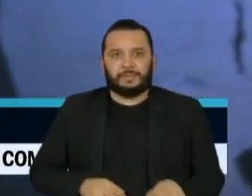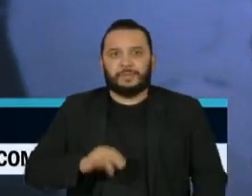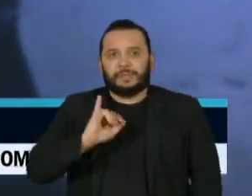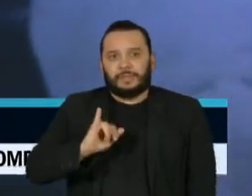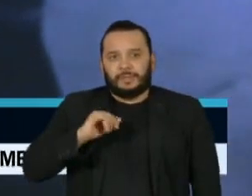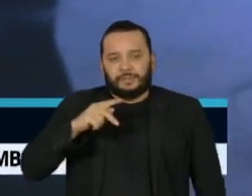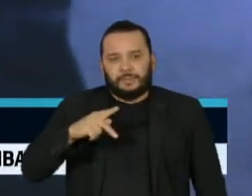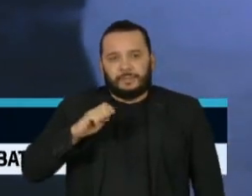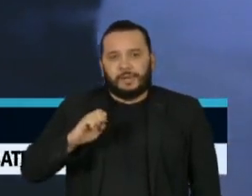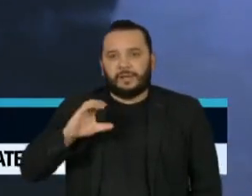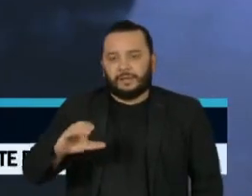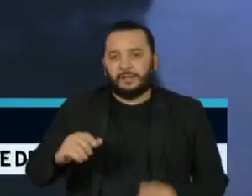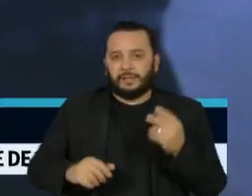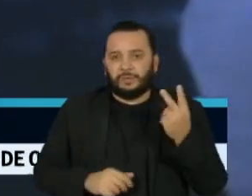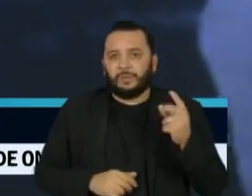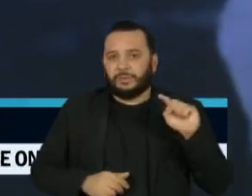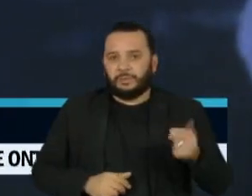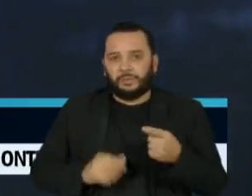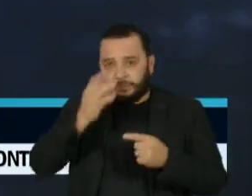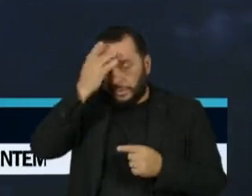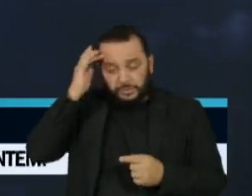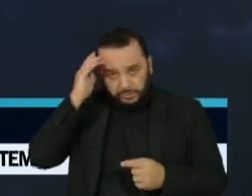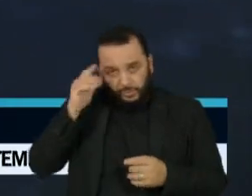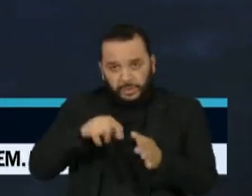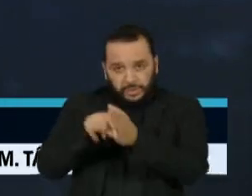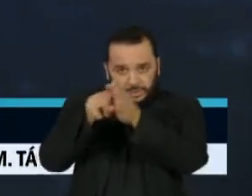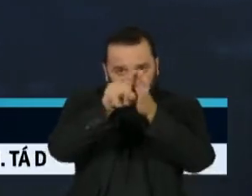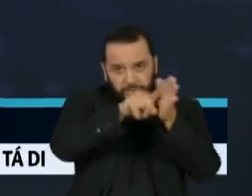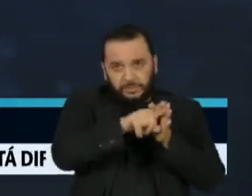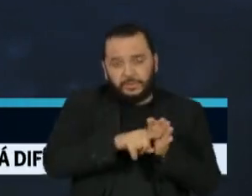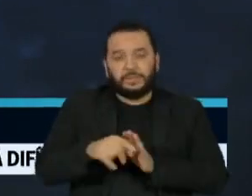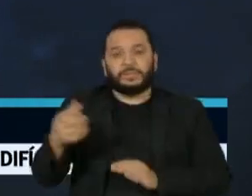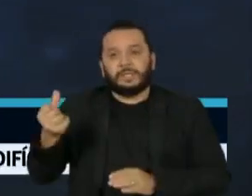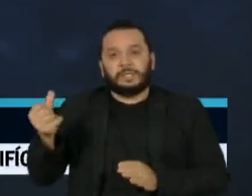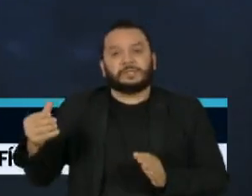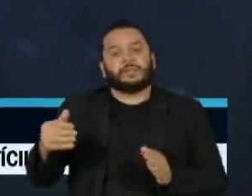IP que ouviu duas mil pessoas entre sexta e ontem a margem de erro é de dois pontos percentuais